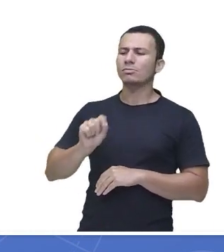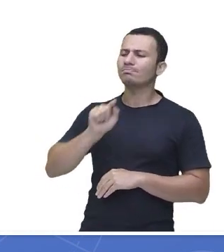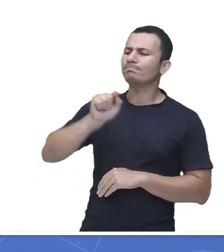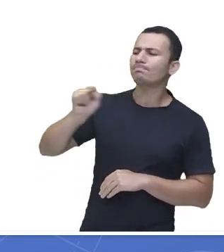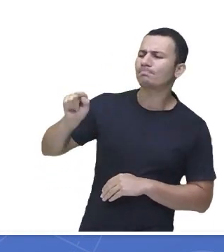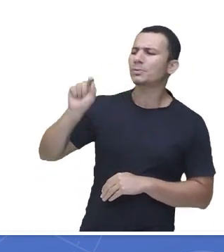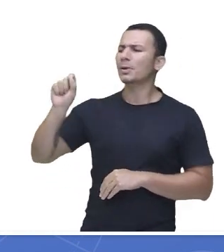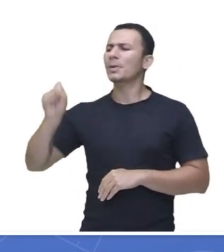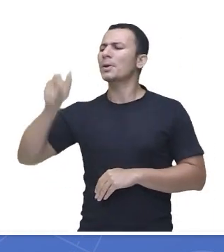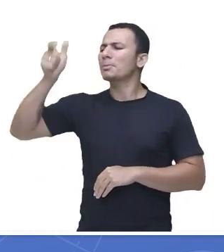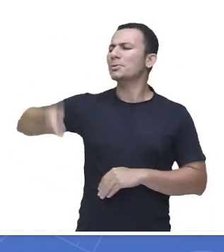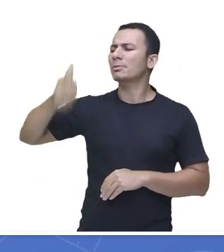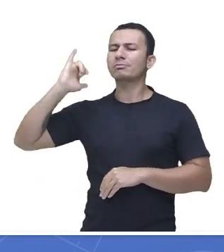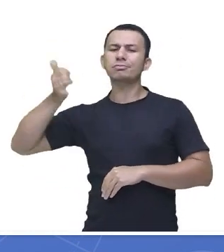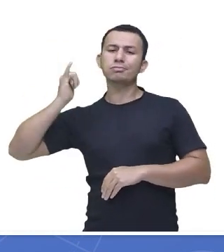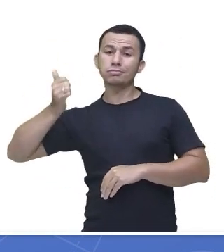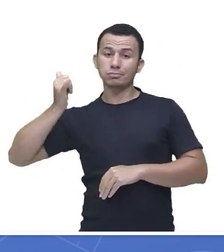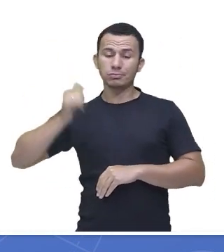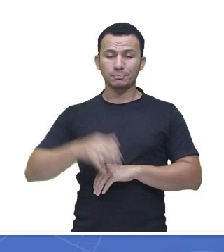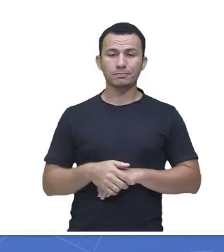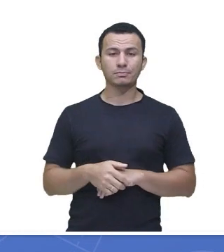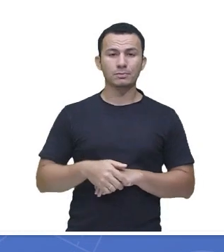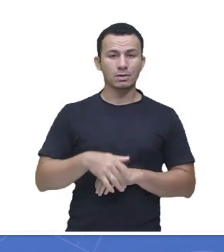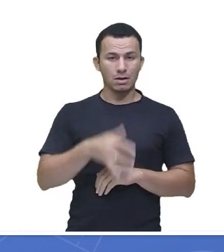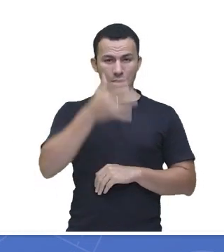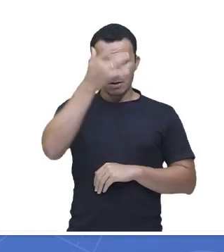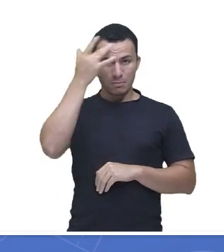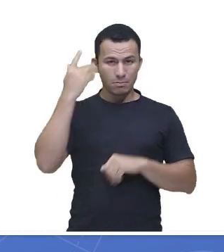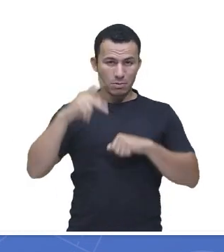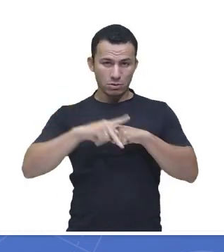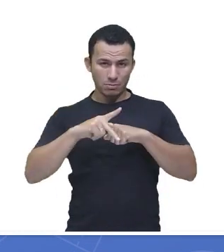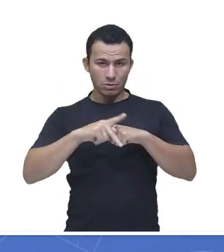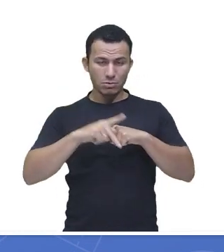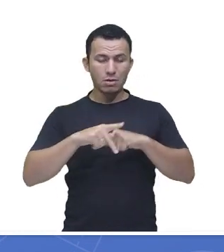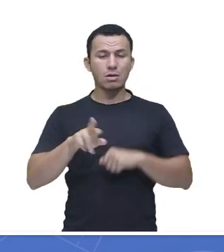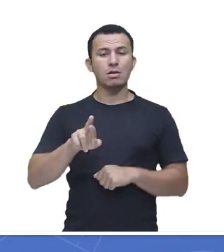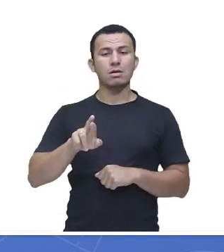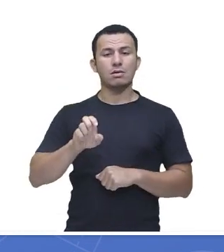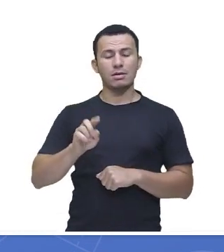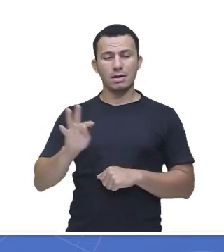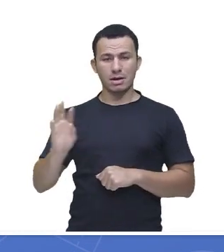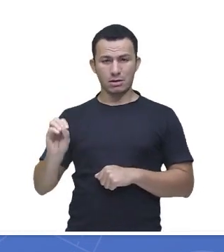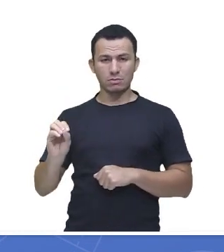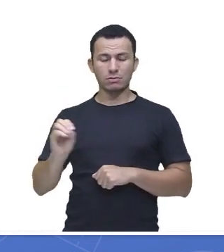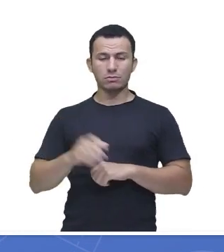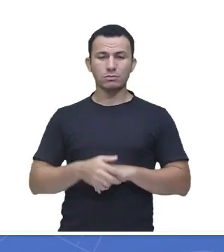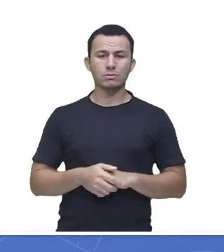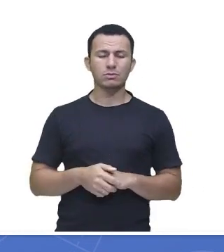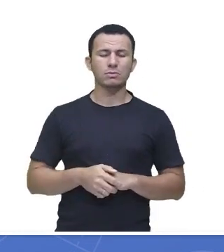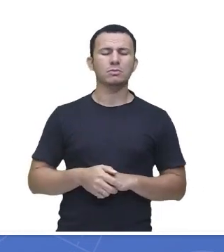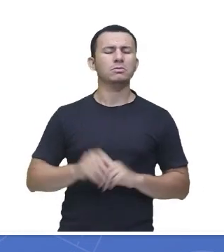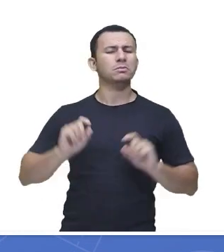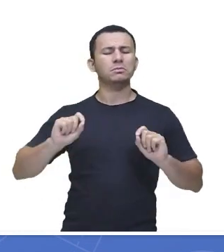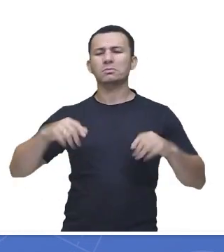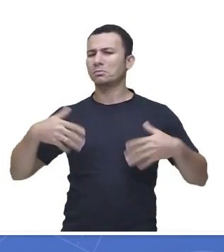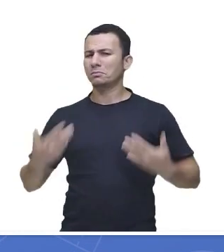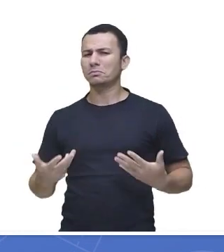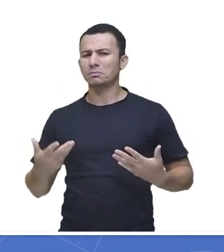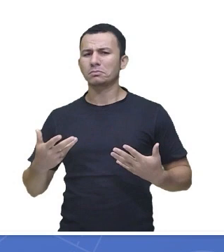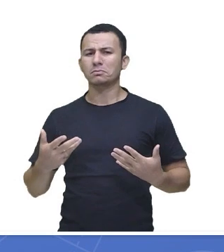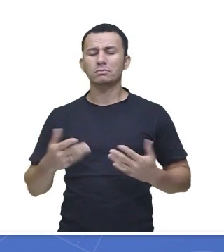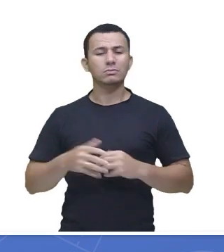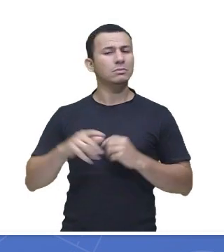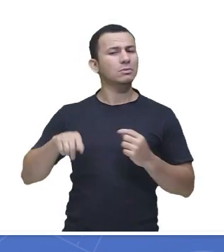discurso, né? Os pronomes pessoais retos, eles irão fazer a